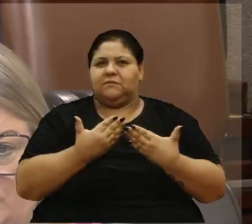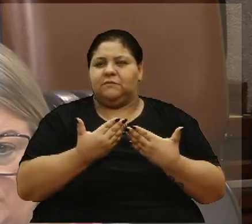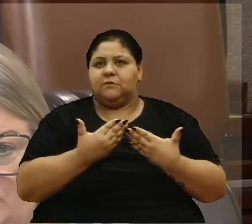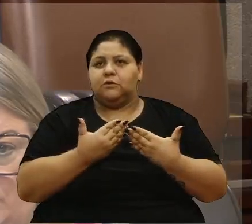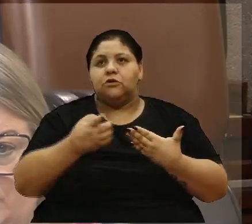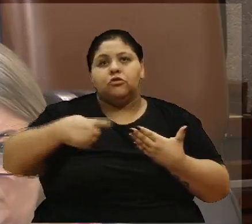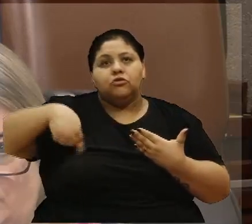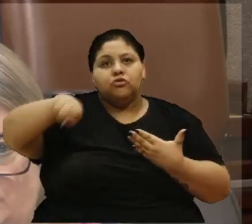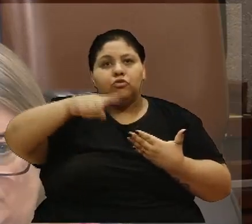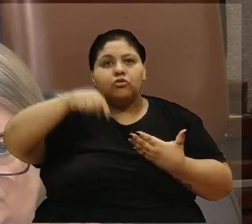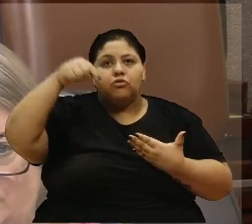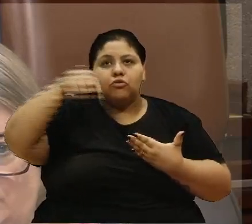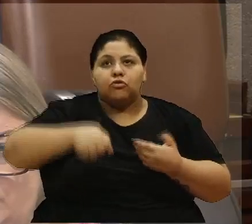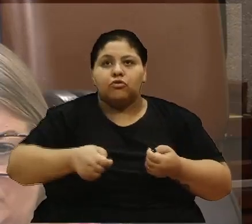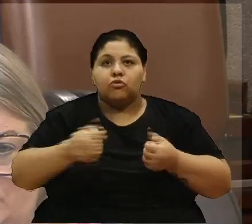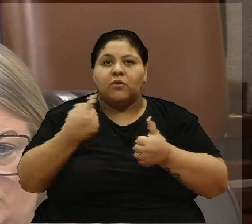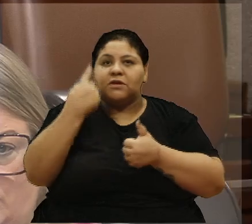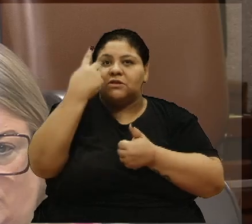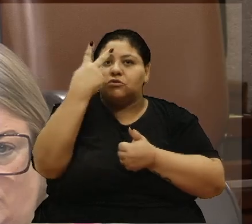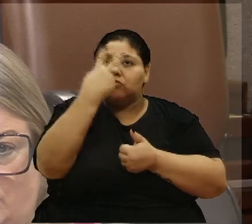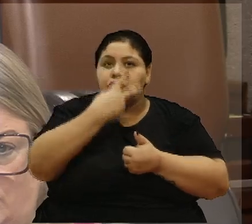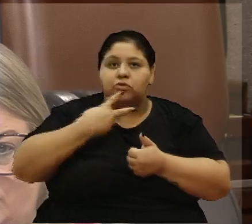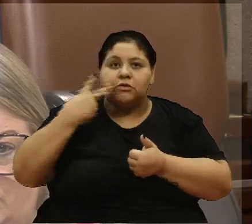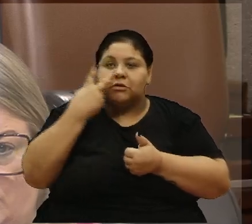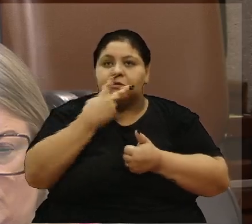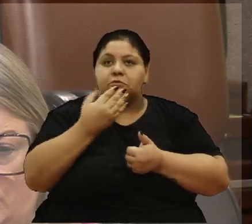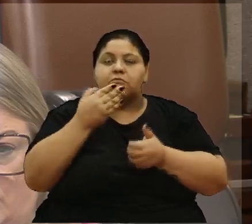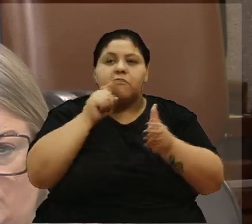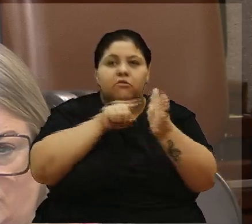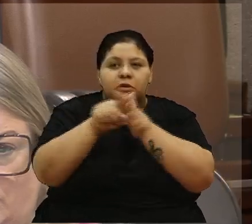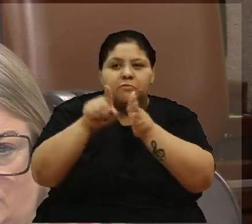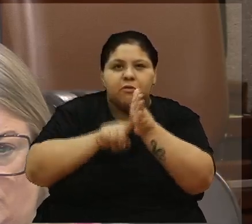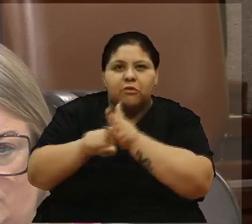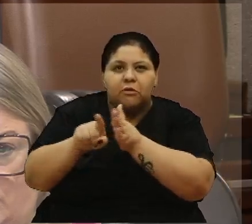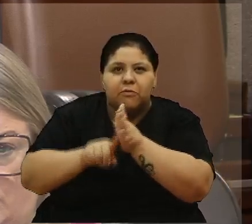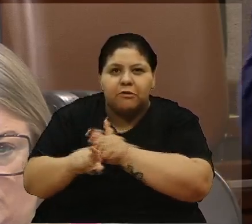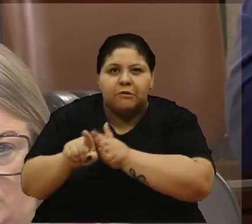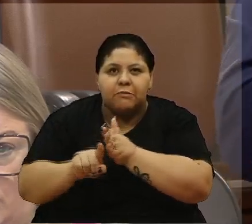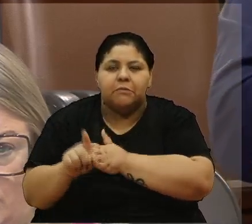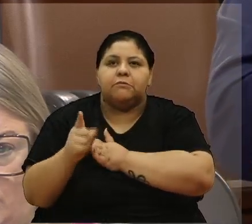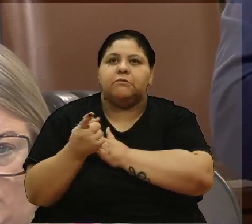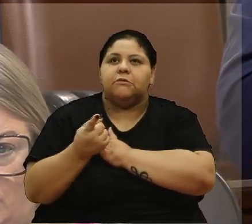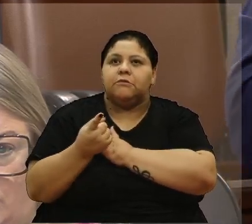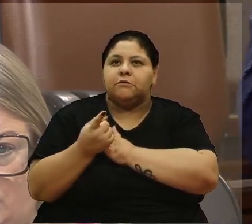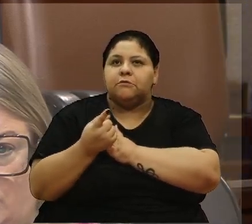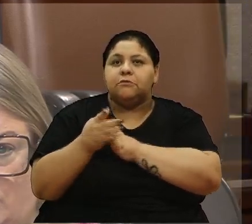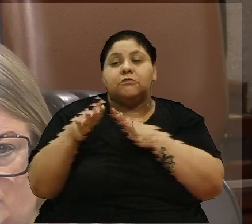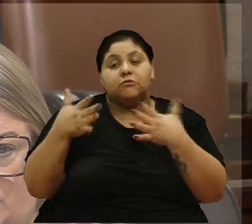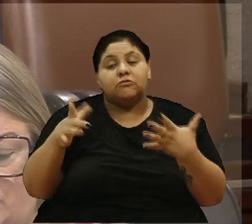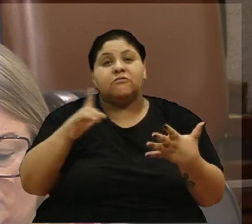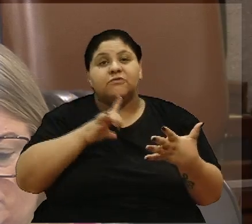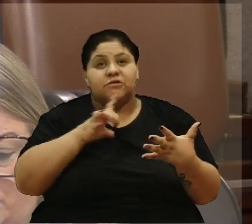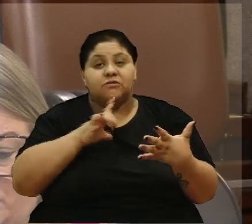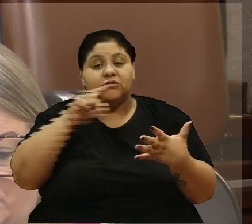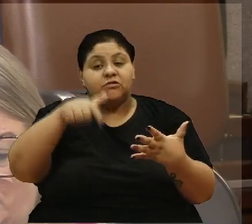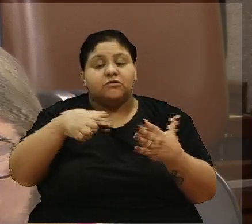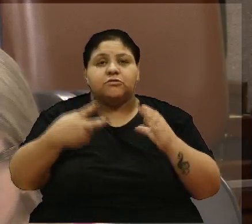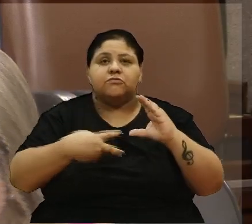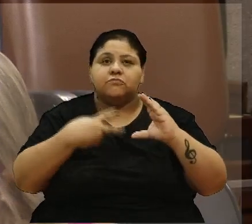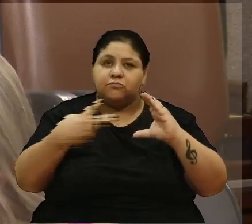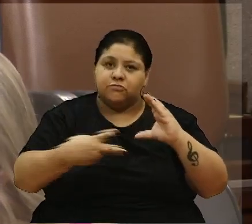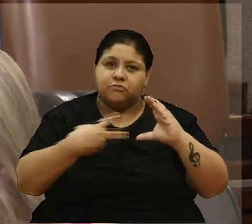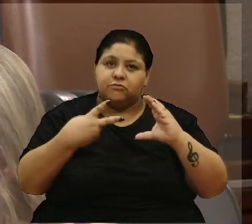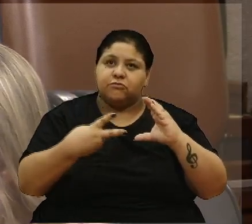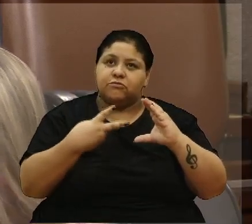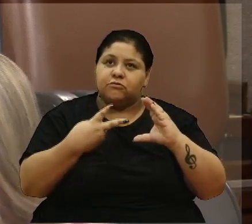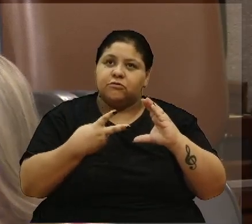E nós ficamos ali quase 2 horas ali, tirando dúvida e perguntando. Peço a palavra. Então, nós tivemos aqui na Câmara para